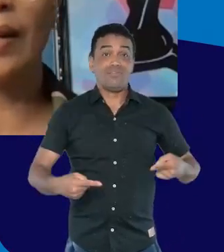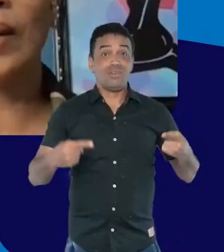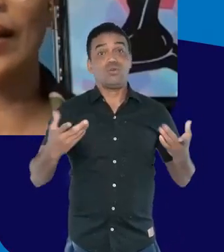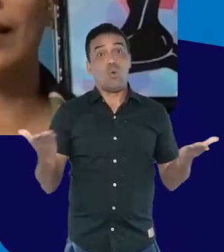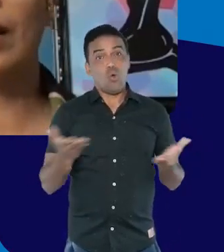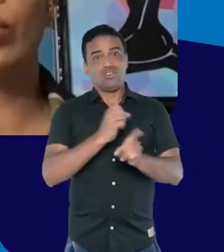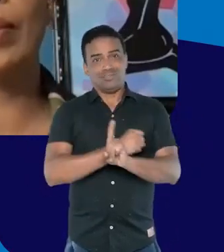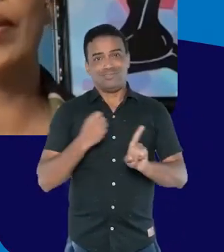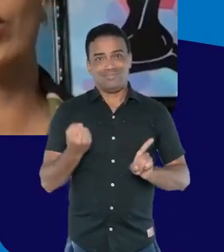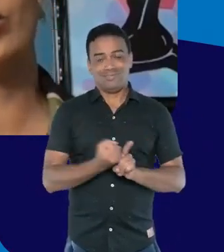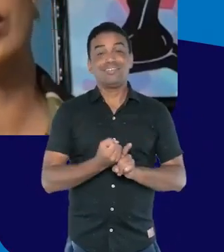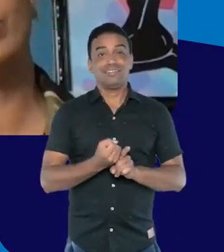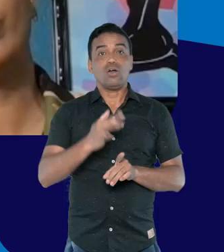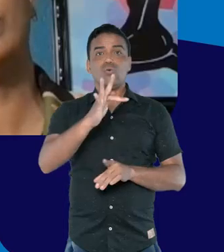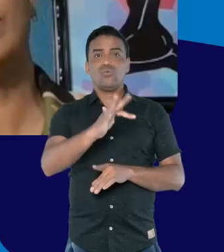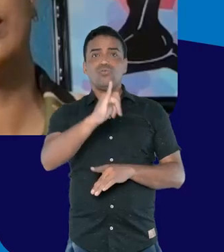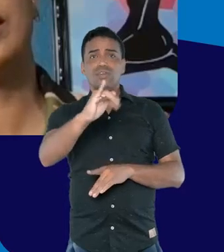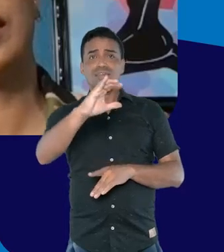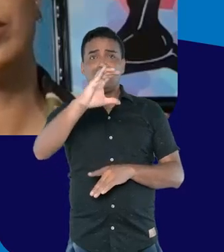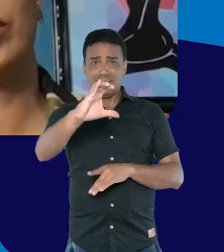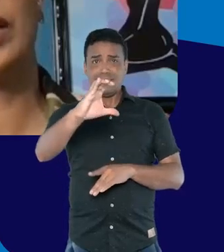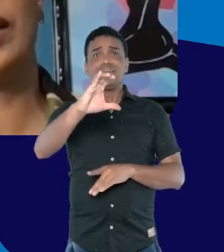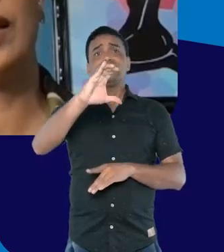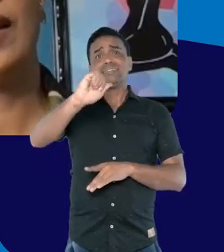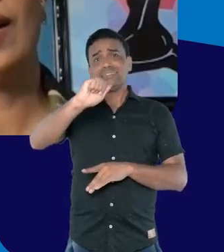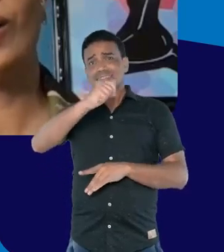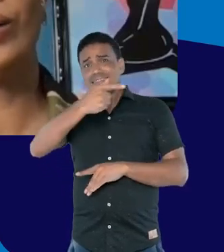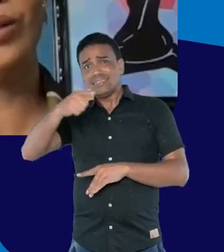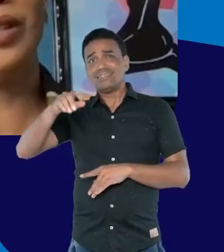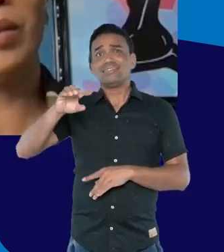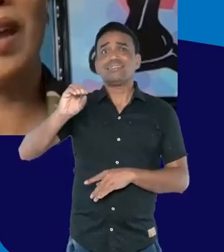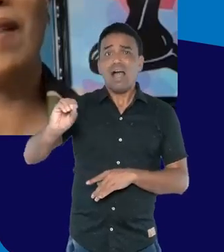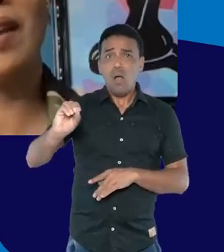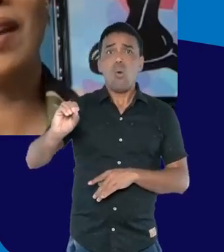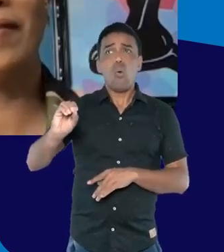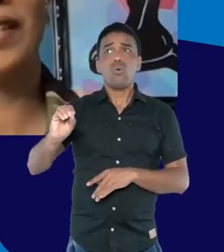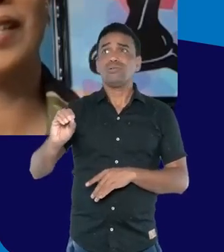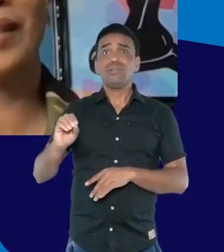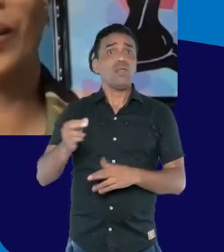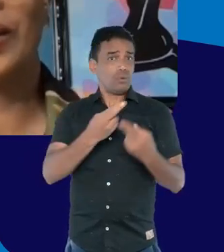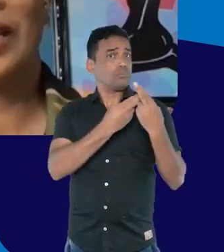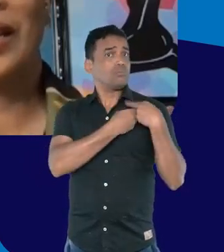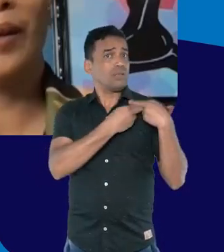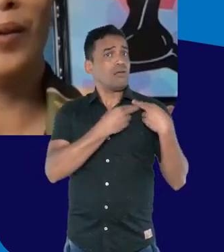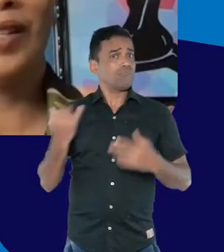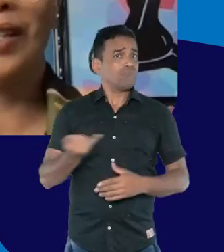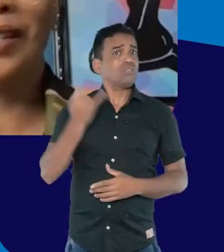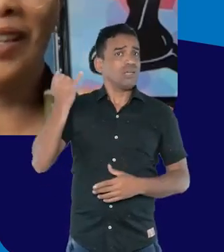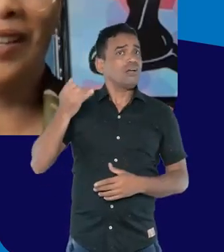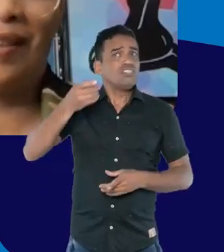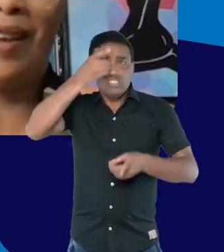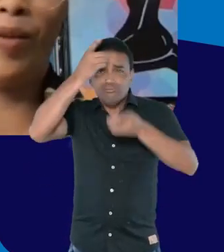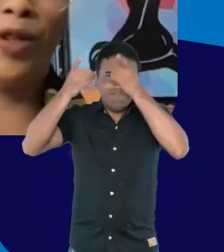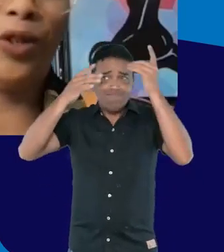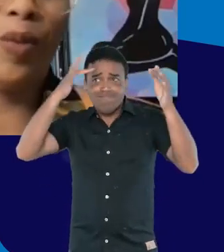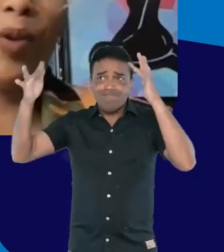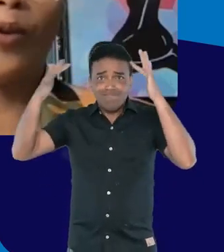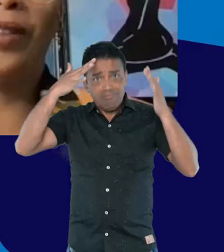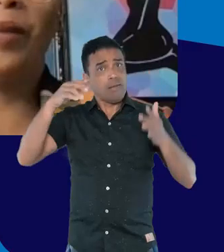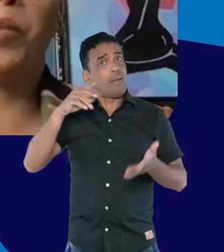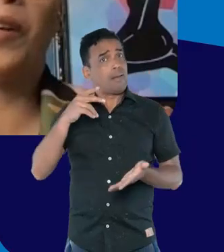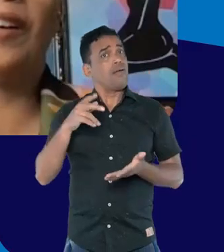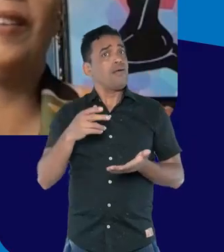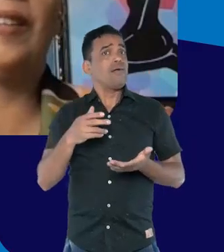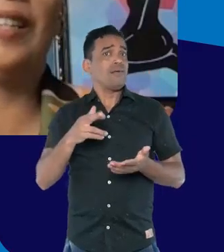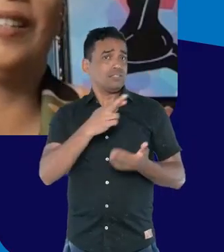a ficção, ela tem um papel muito importante, né? Porque, ao longo do tempo, é a ficção, eu não sei se, né, como a gente é um